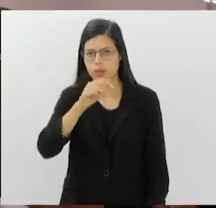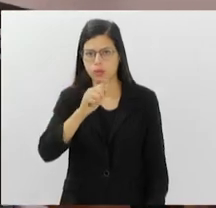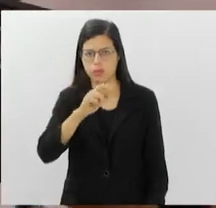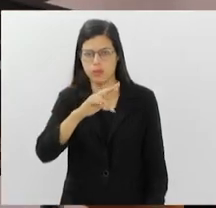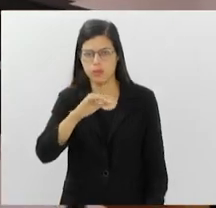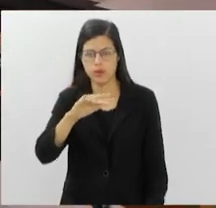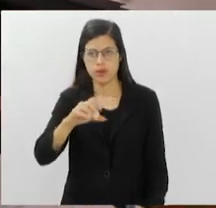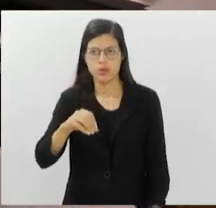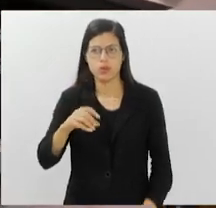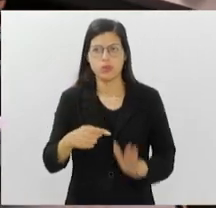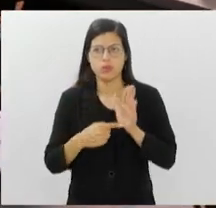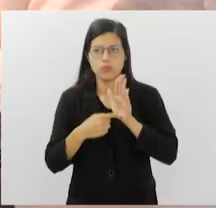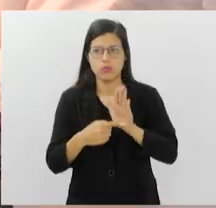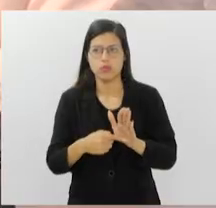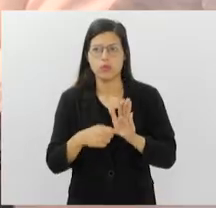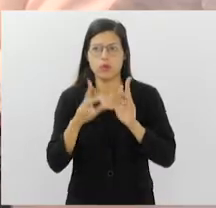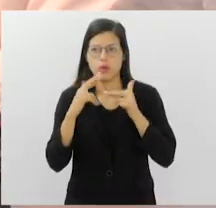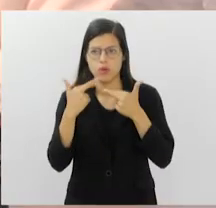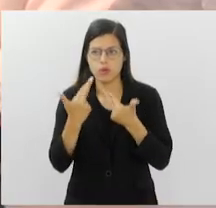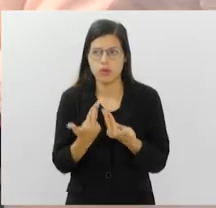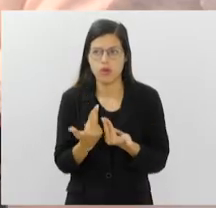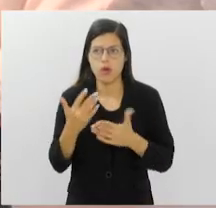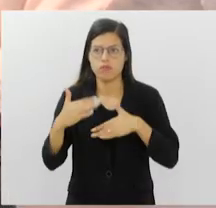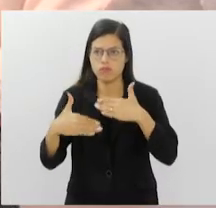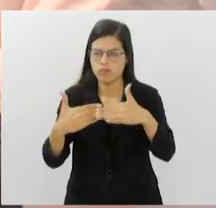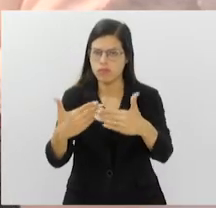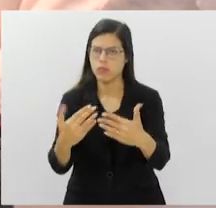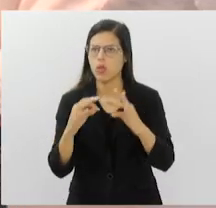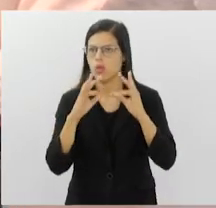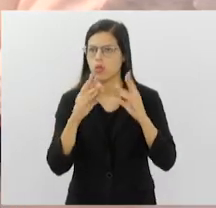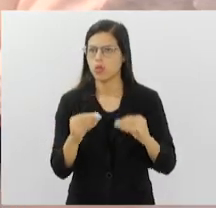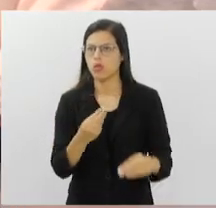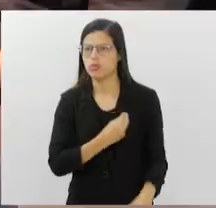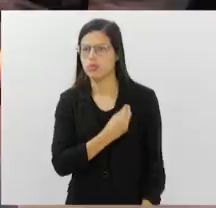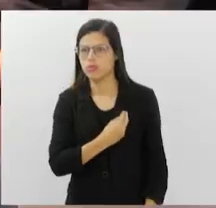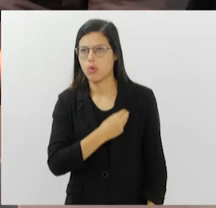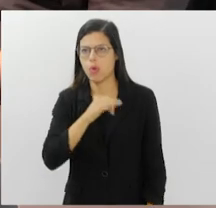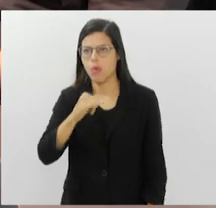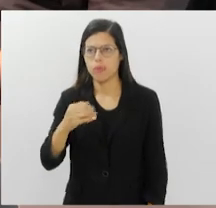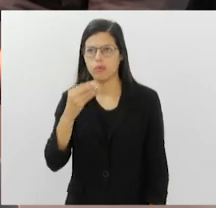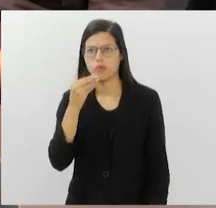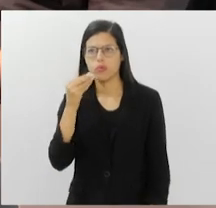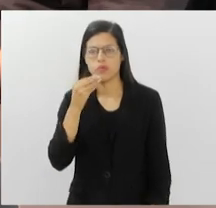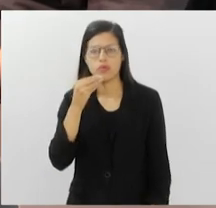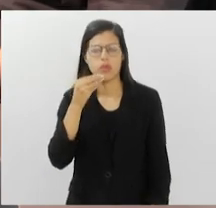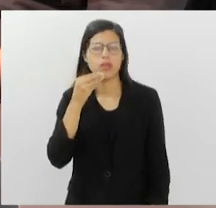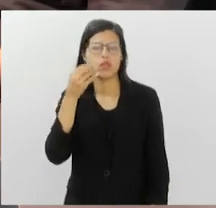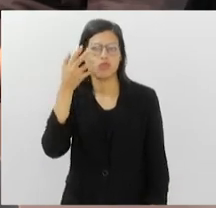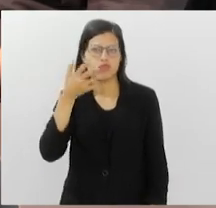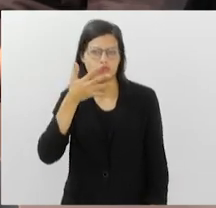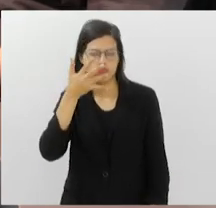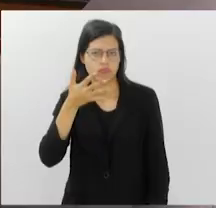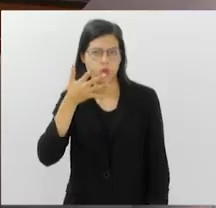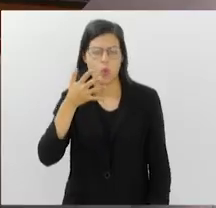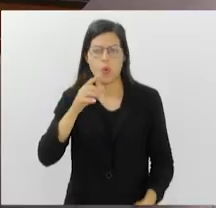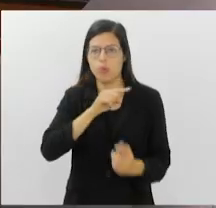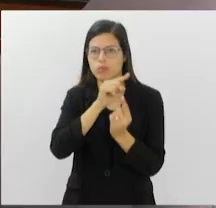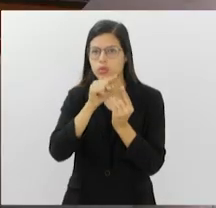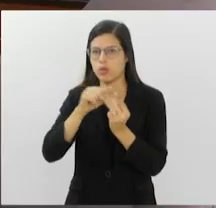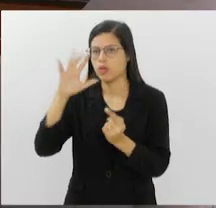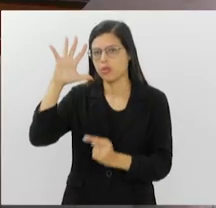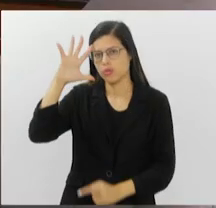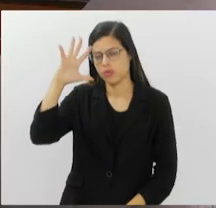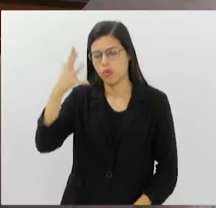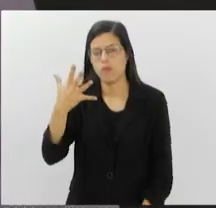bom andamento da reunião, com todos os presentes tendo a oportunidade de fala, com o objetivo de solucionar a questão. Sobre a